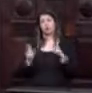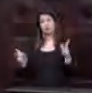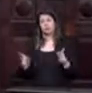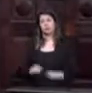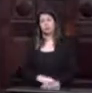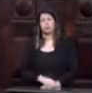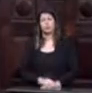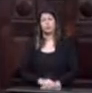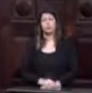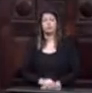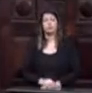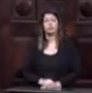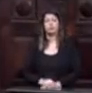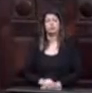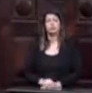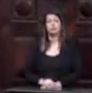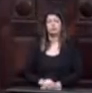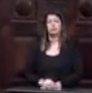divergente.